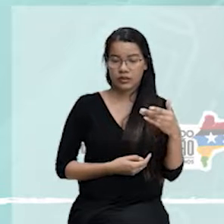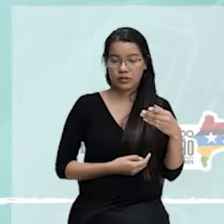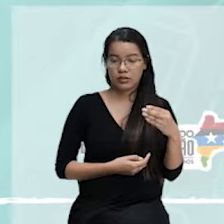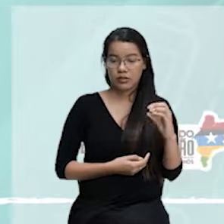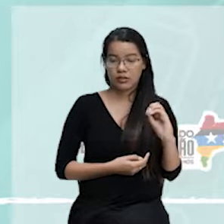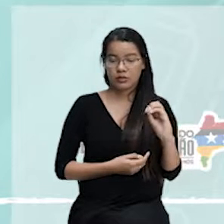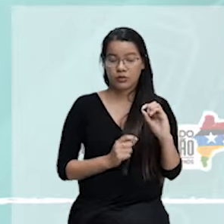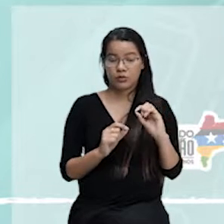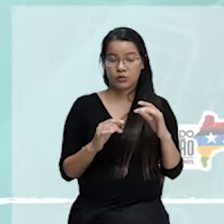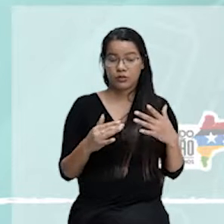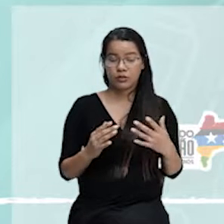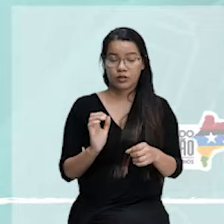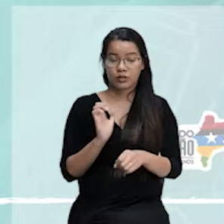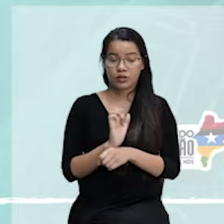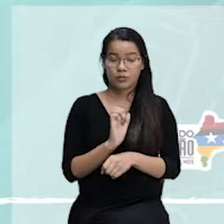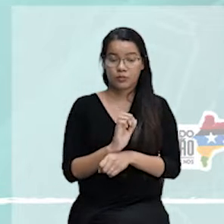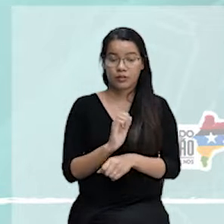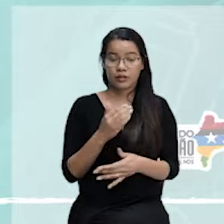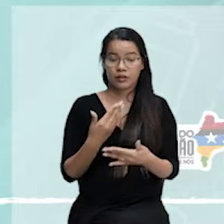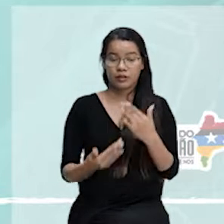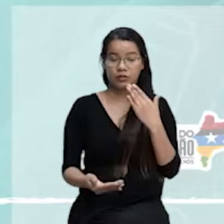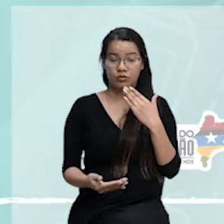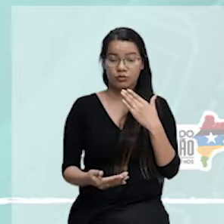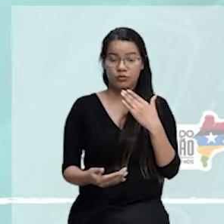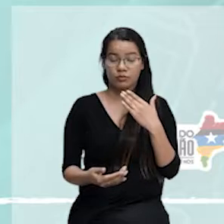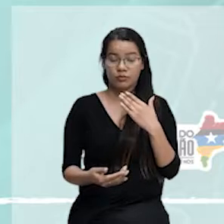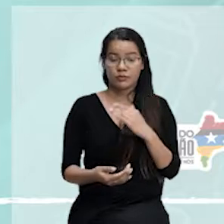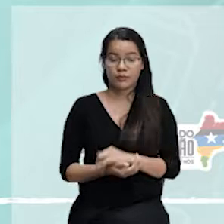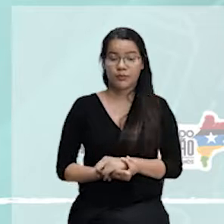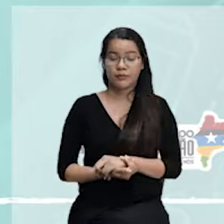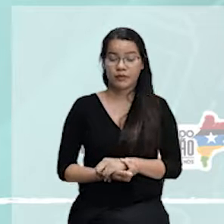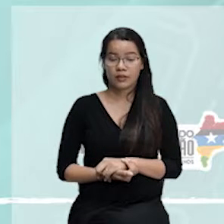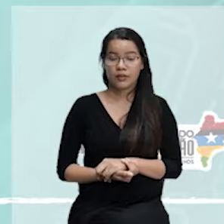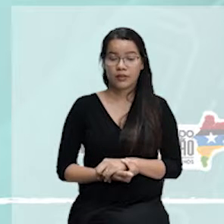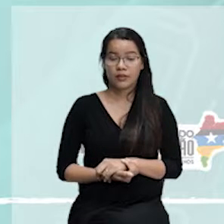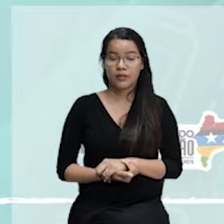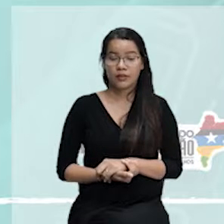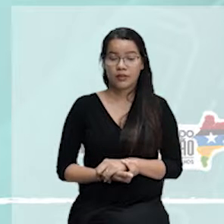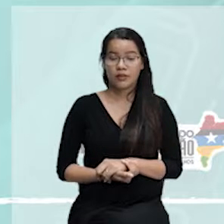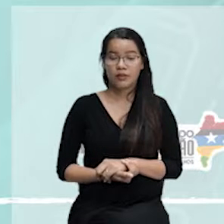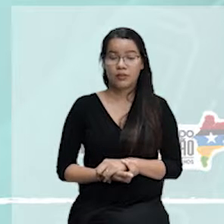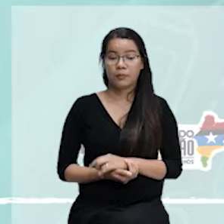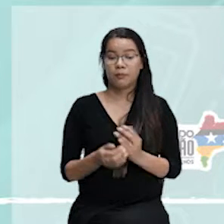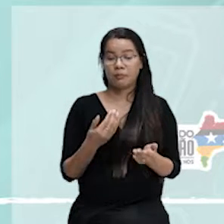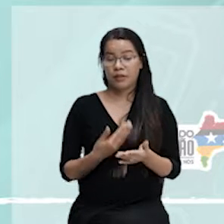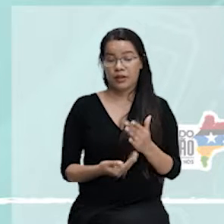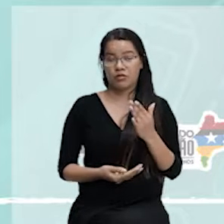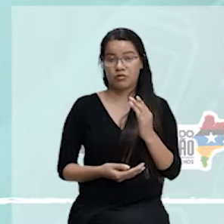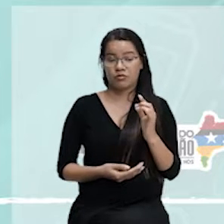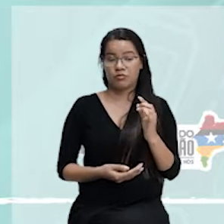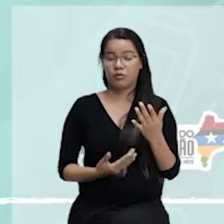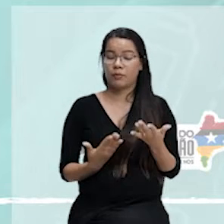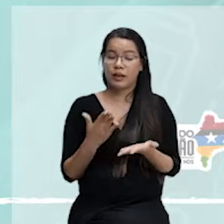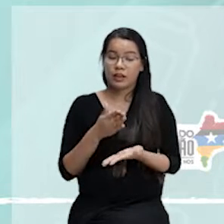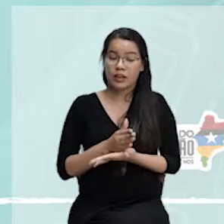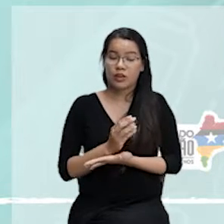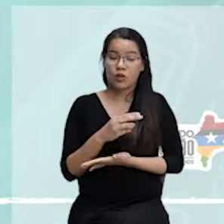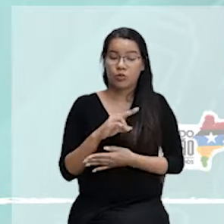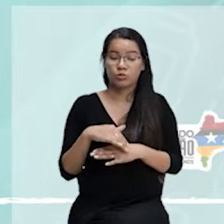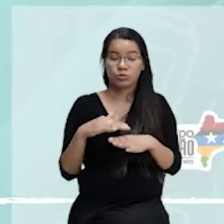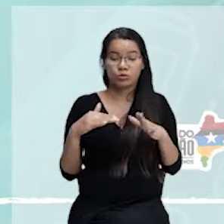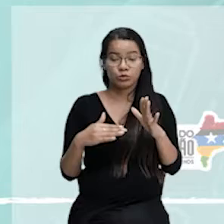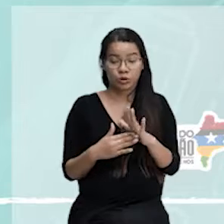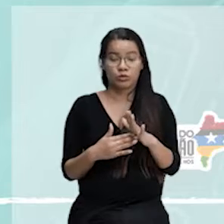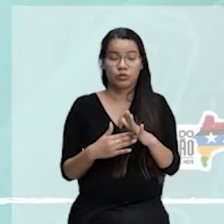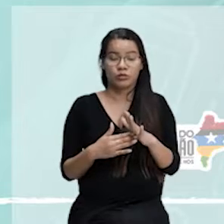desterritorialização, no qual um Estado perde de forma implícita, parcial ou totalmente a soberania em